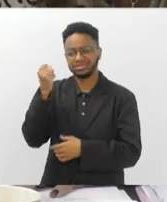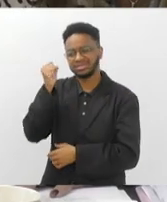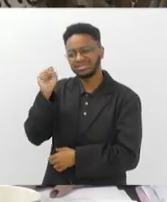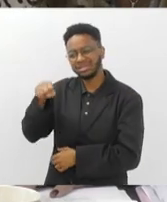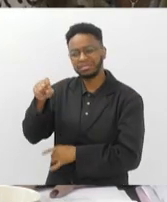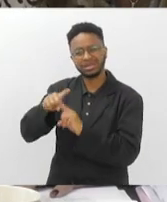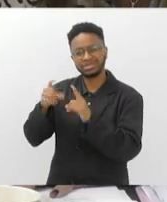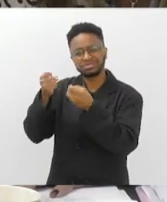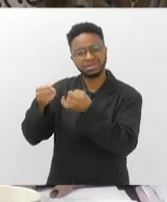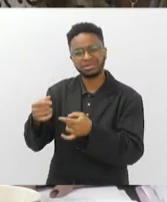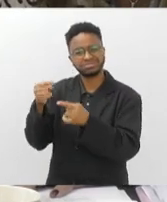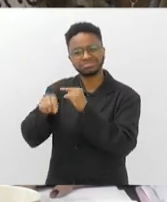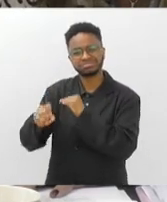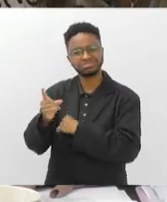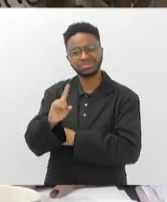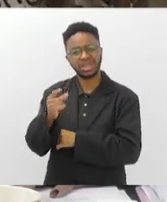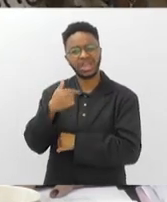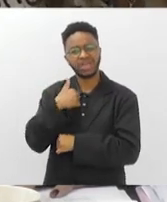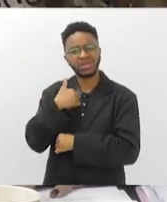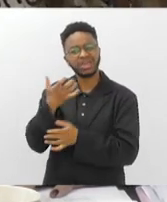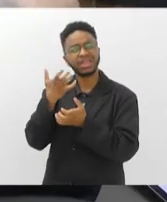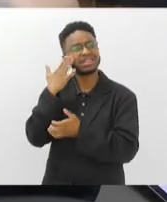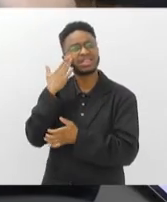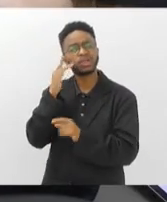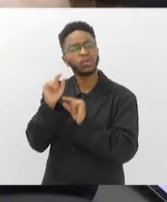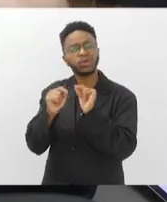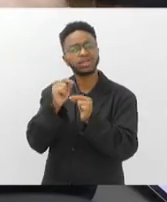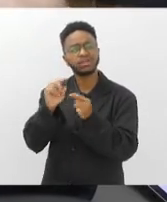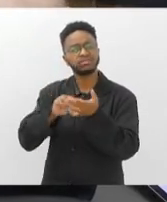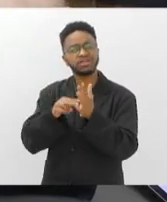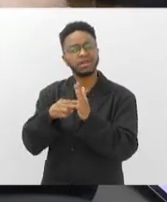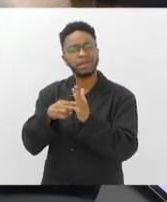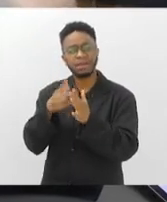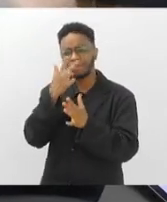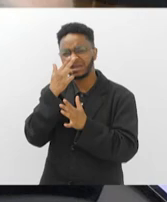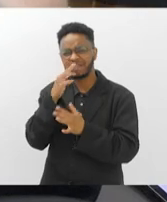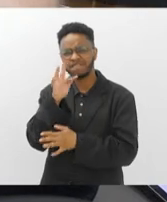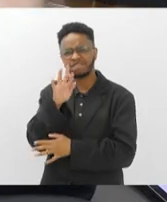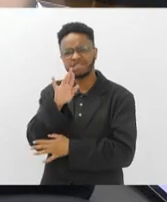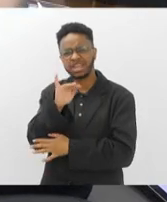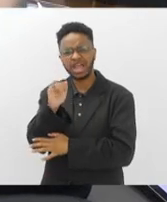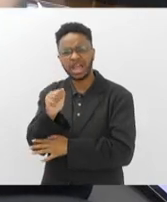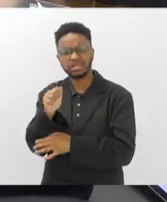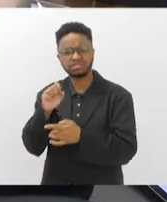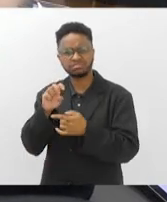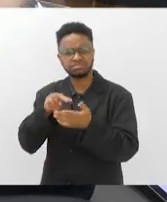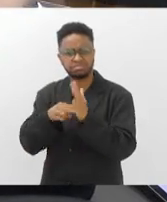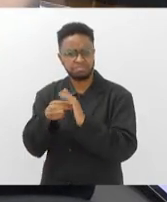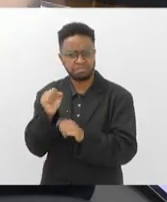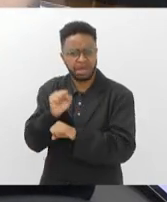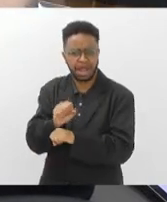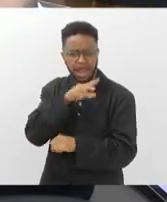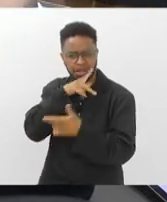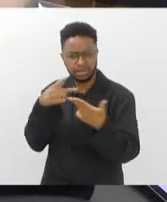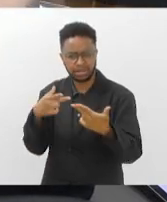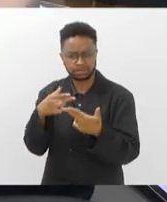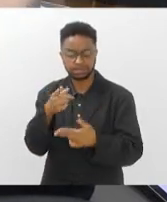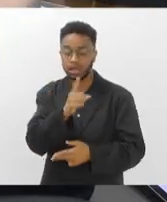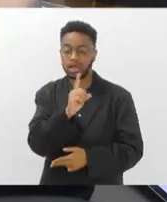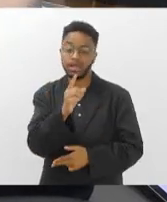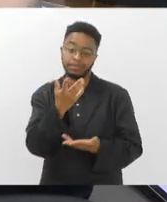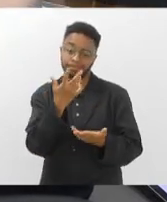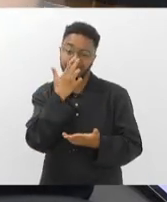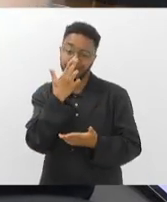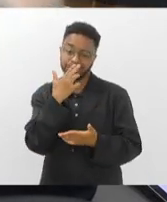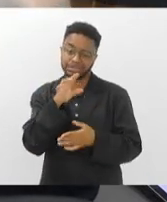explicado. É isso. Porque eu estava querendo entender que estavam querendo frear os animais. É frear o carro. Nesse caso, são animais de quatro